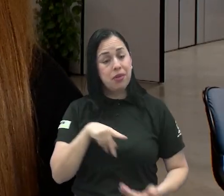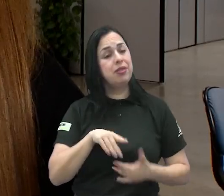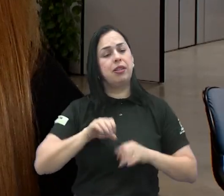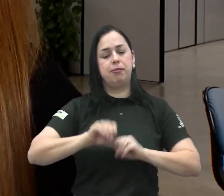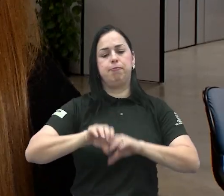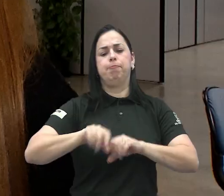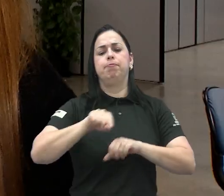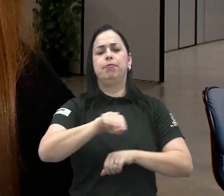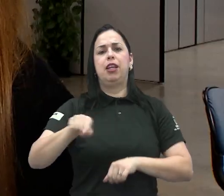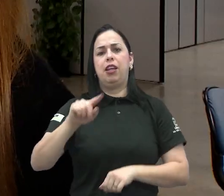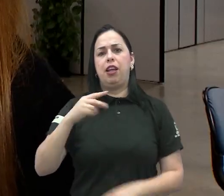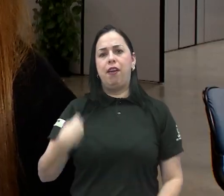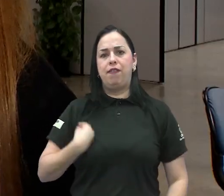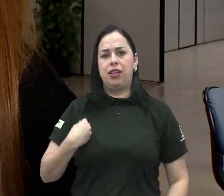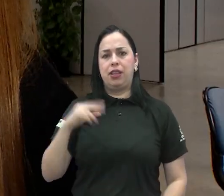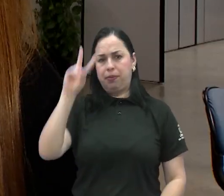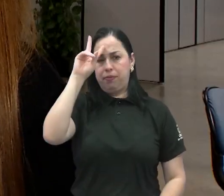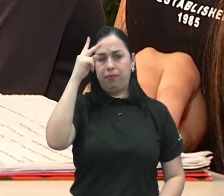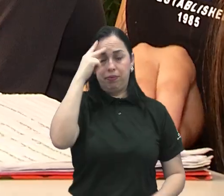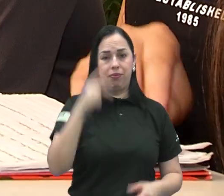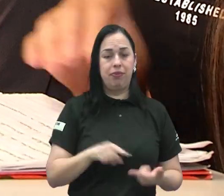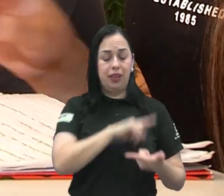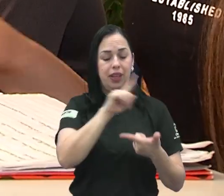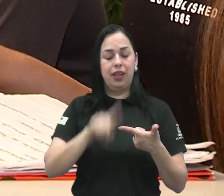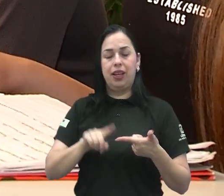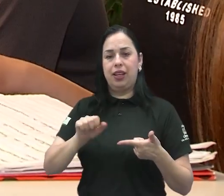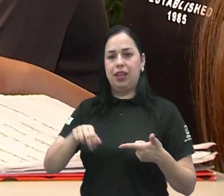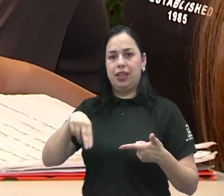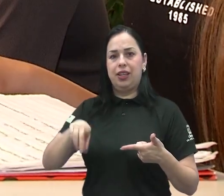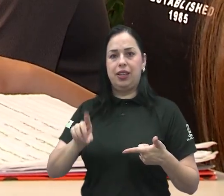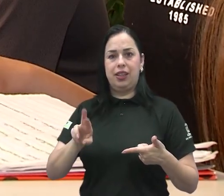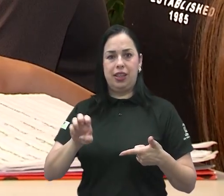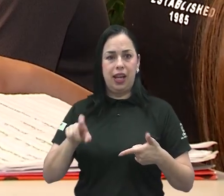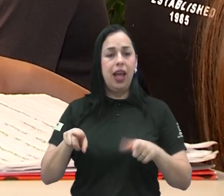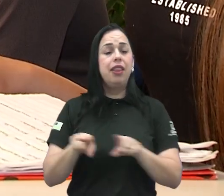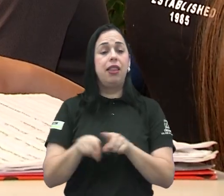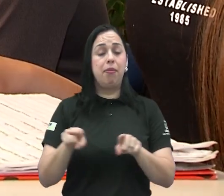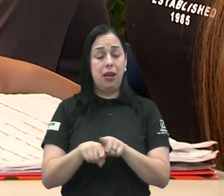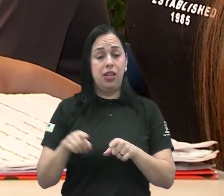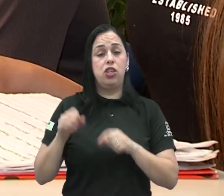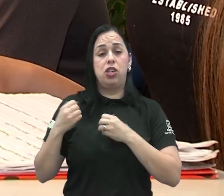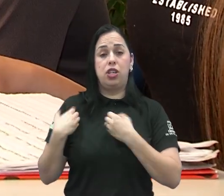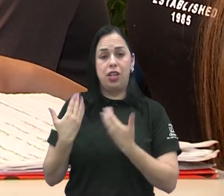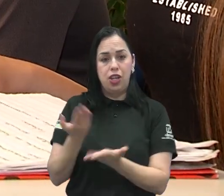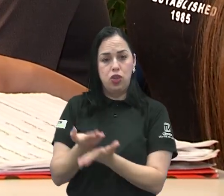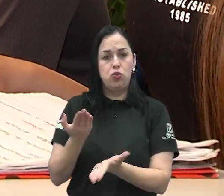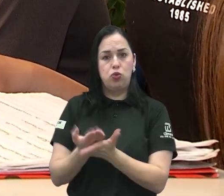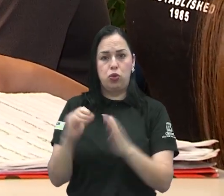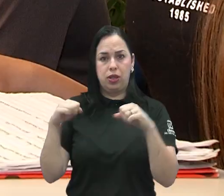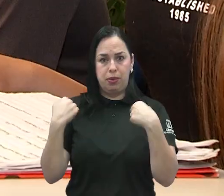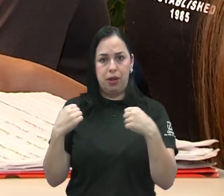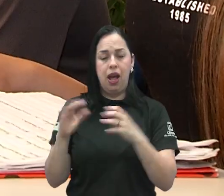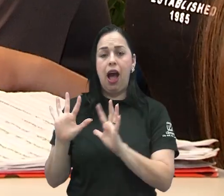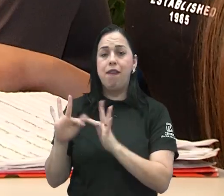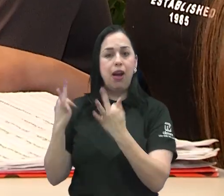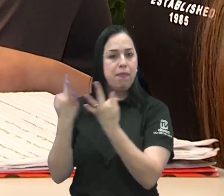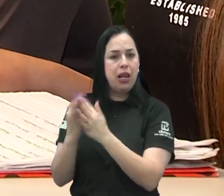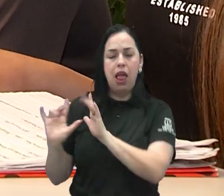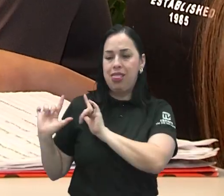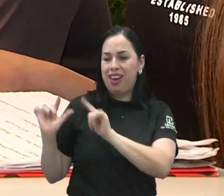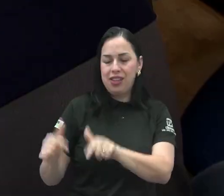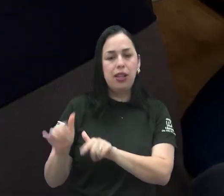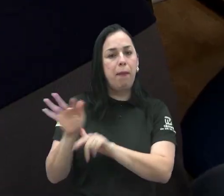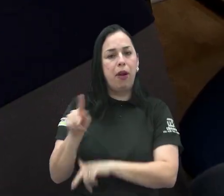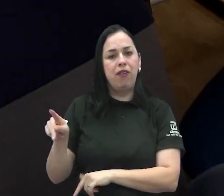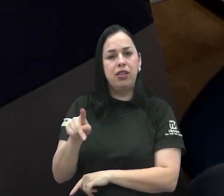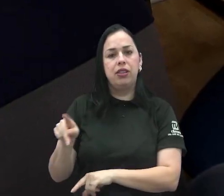professor tá ali para transformar a vida deles, né? André, também estudante de educação física, cresceu em família de